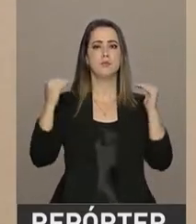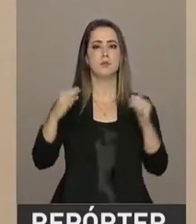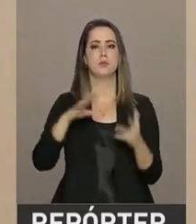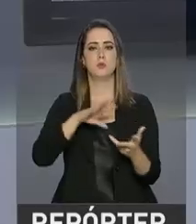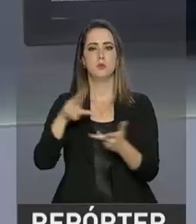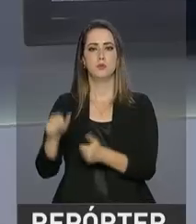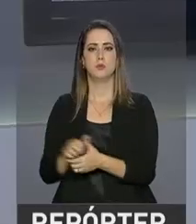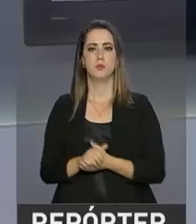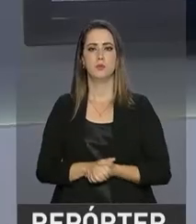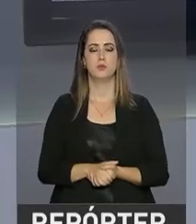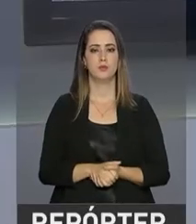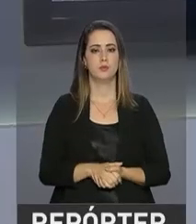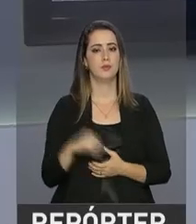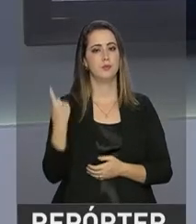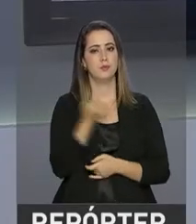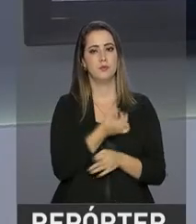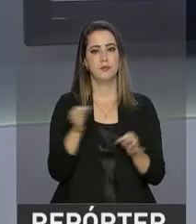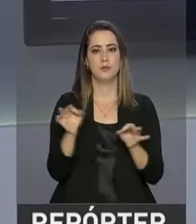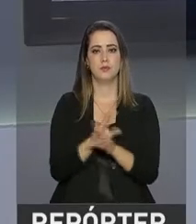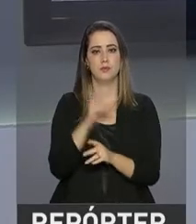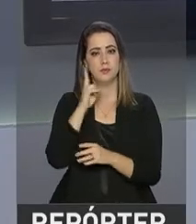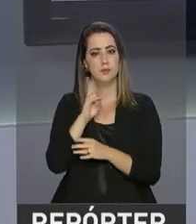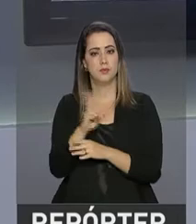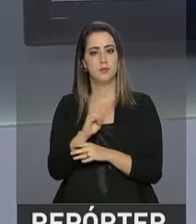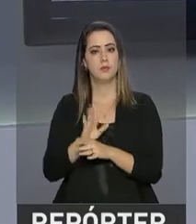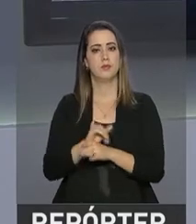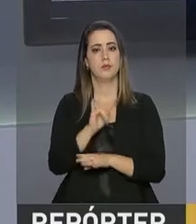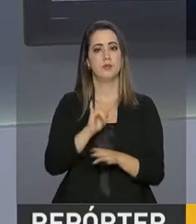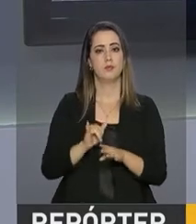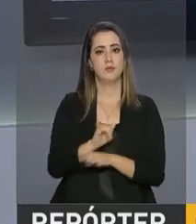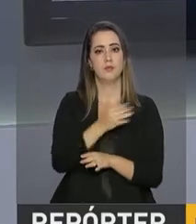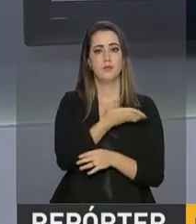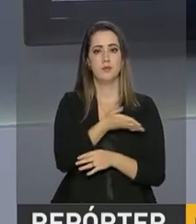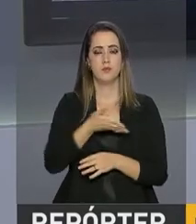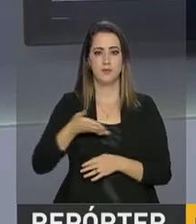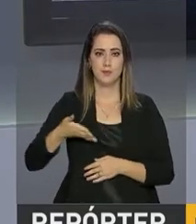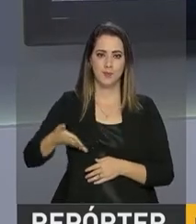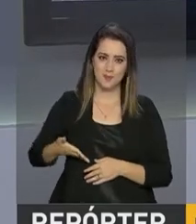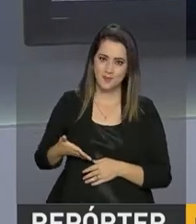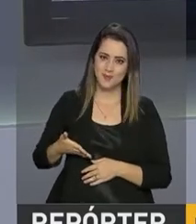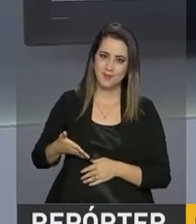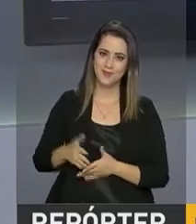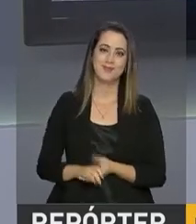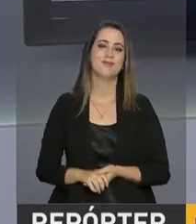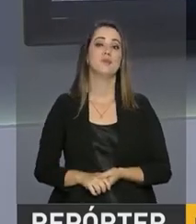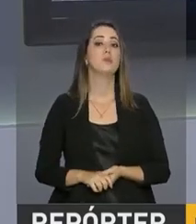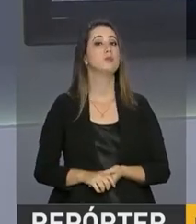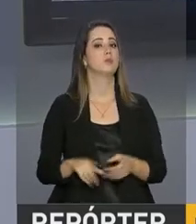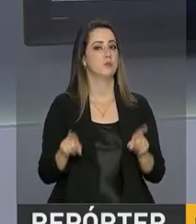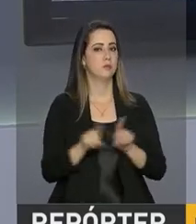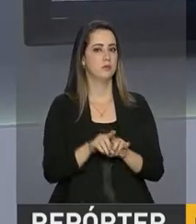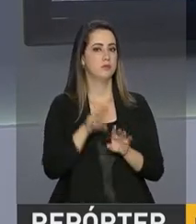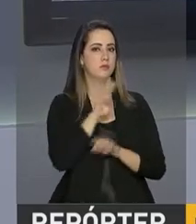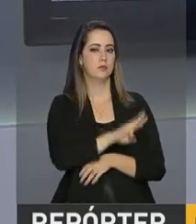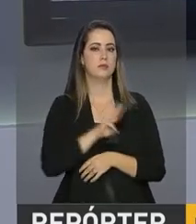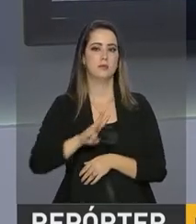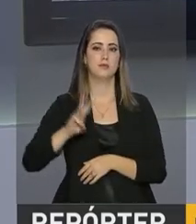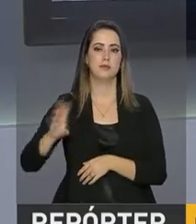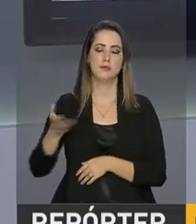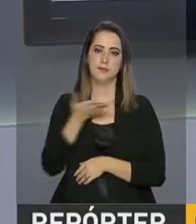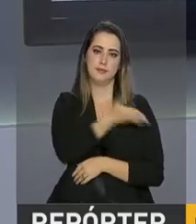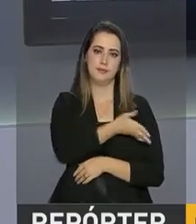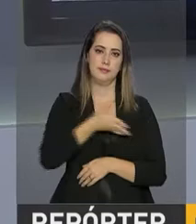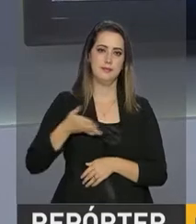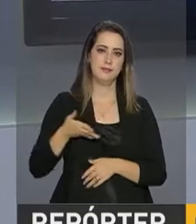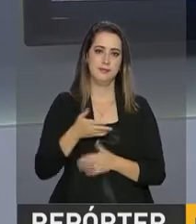internacional. Nós ficamos por aqui, você pode rever essa e outras reportagens no YouTube. Toda a nossa programação